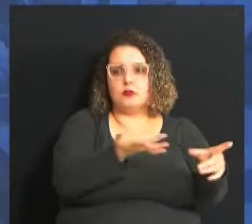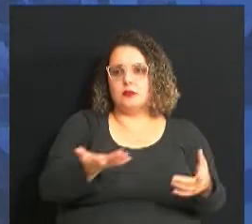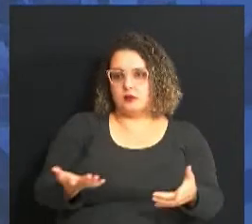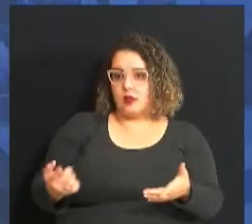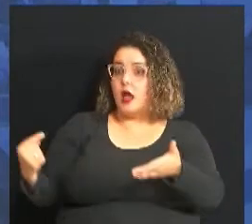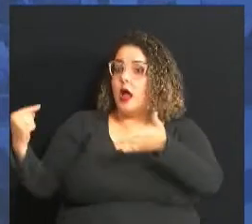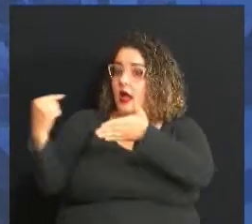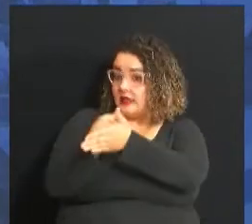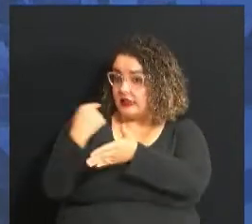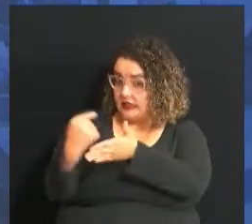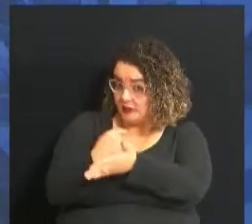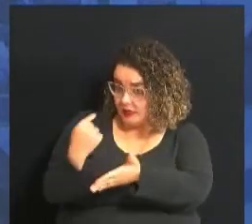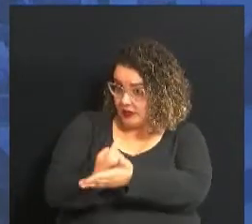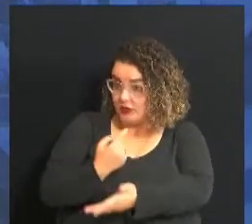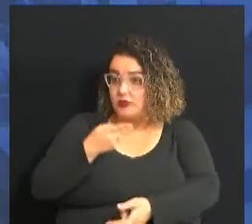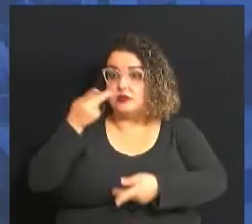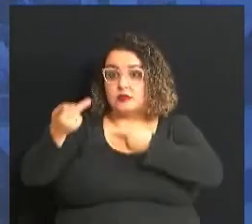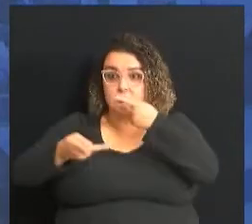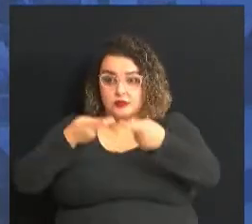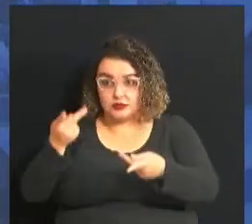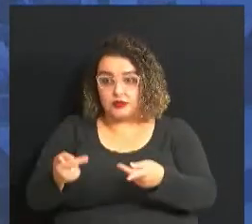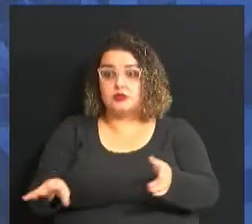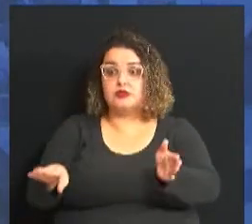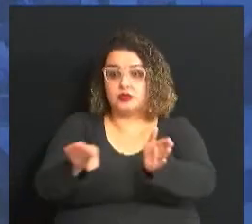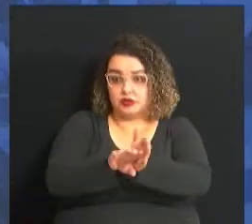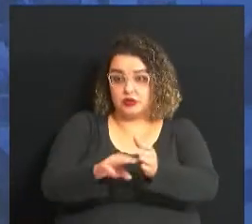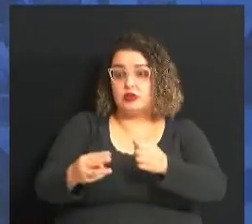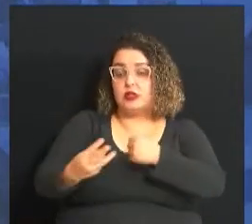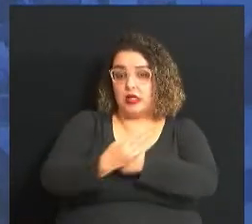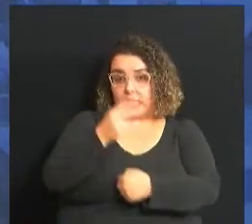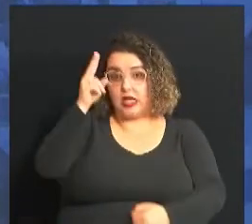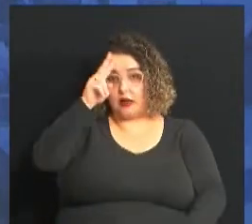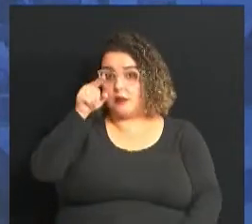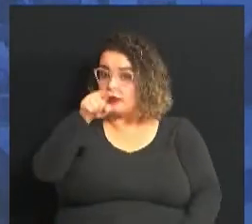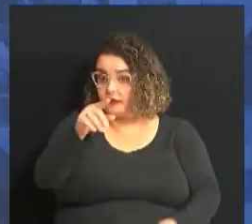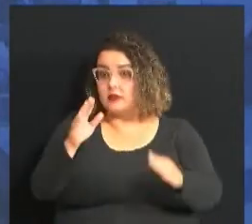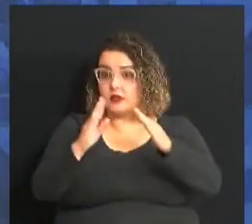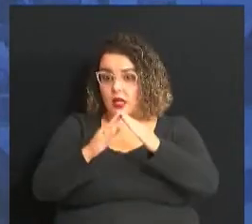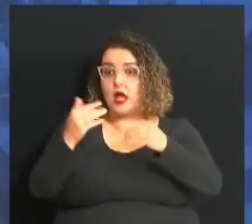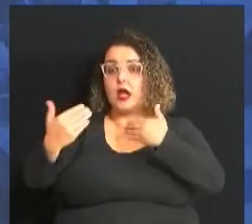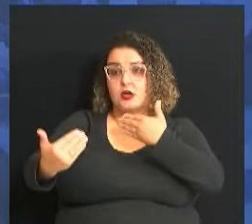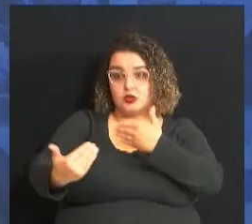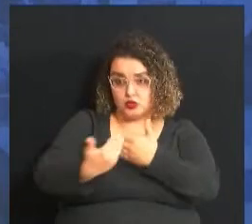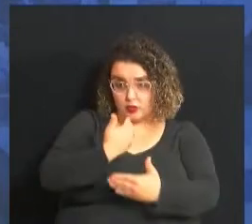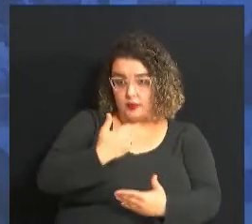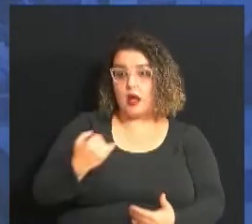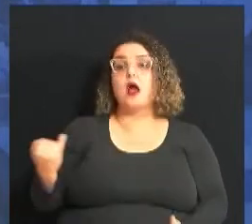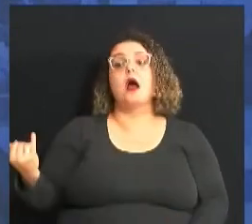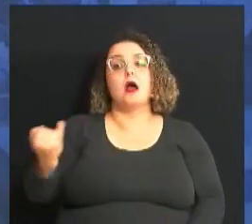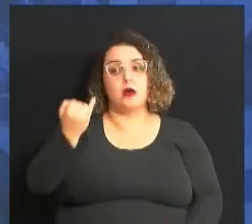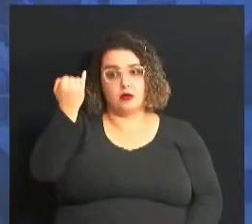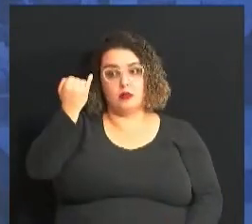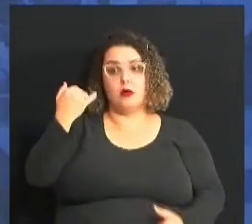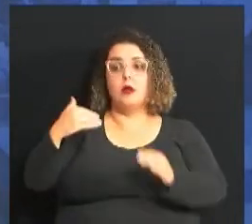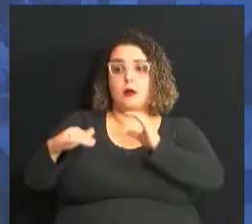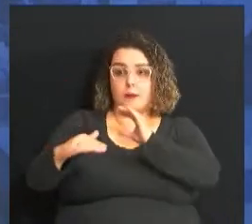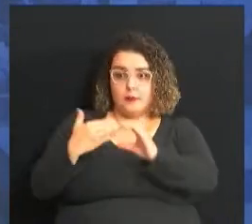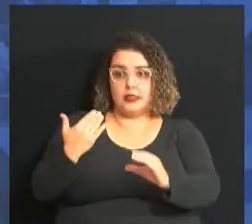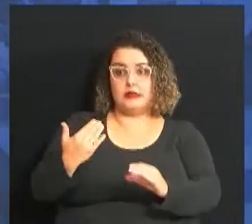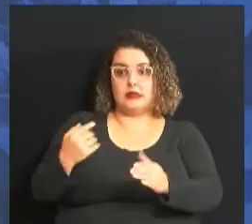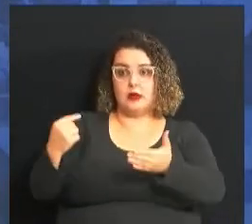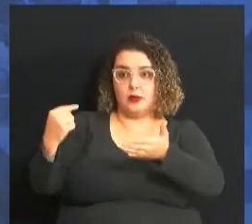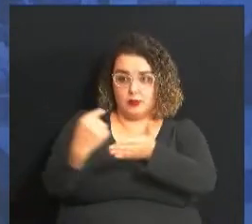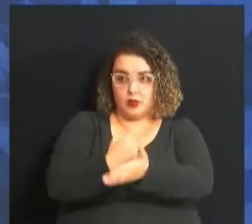não param de chegar aqui no nosso WhatsApp. Lembrando a você de casa que a sua participação é fundamental. Só mandar sua pergunta que o